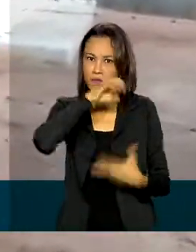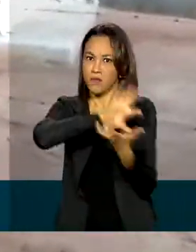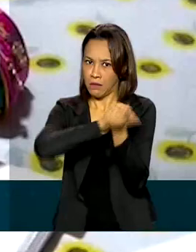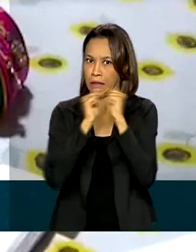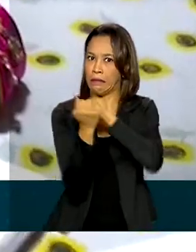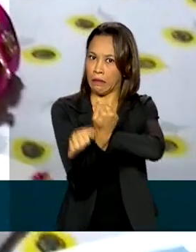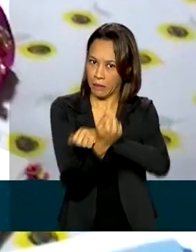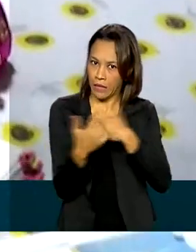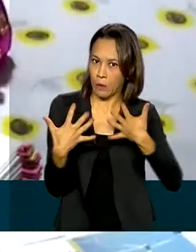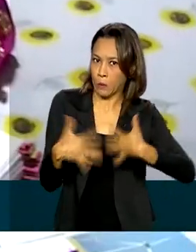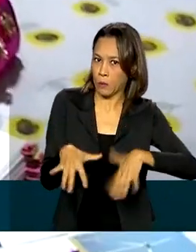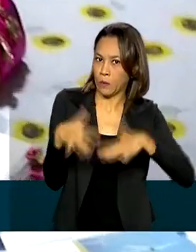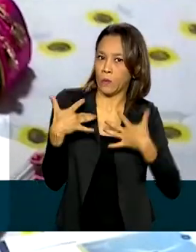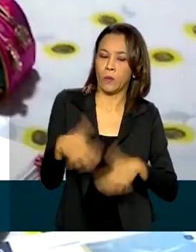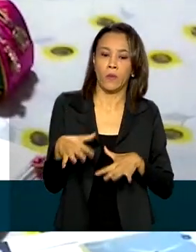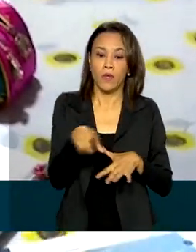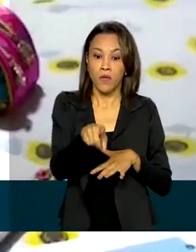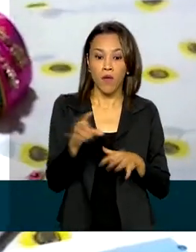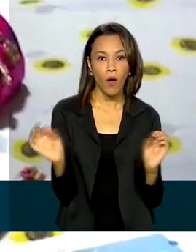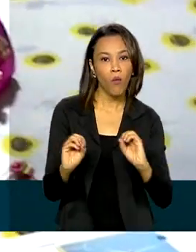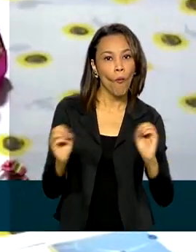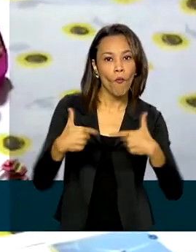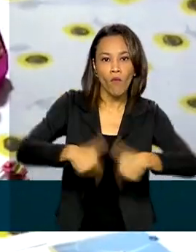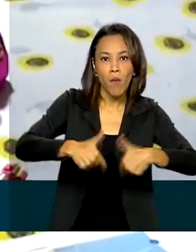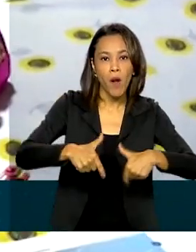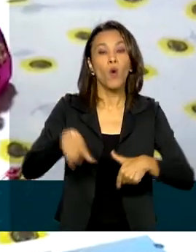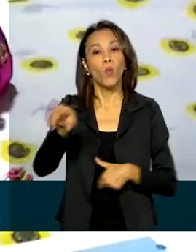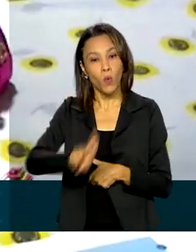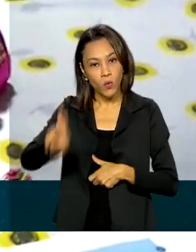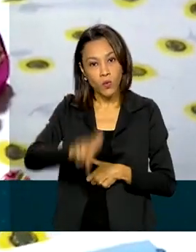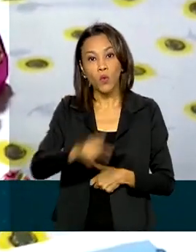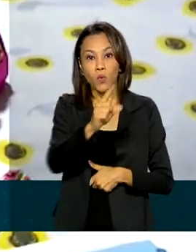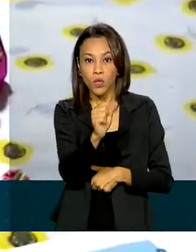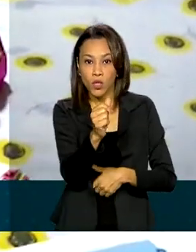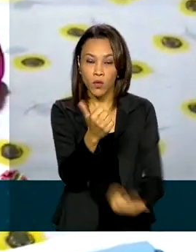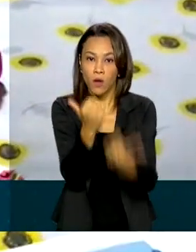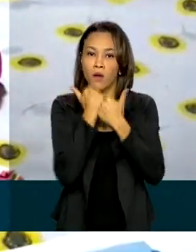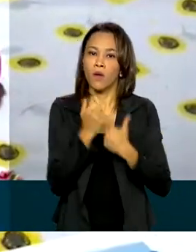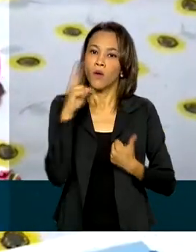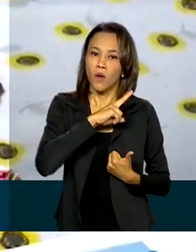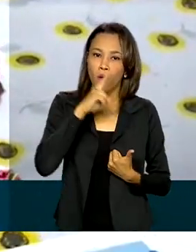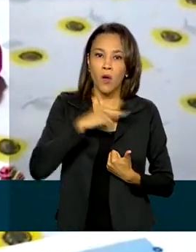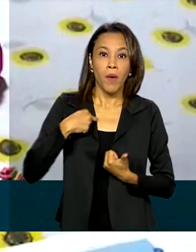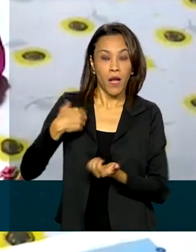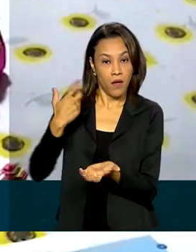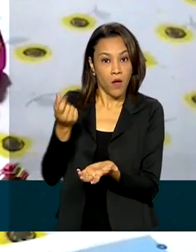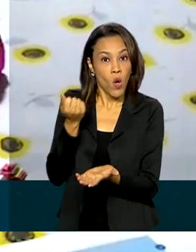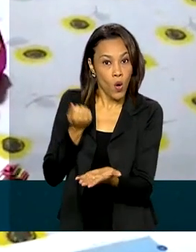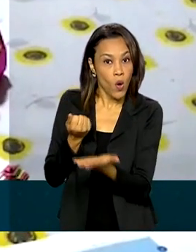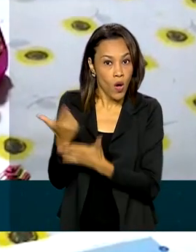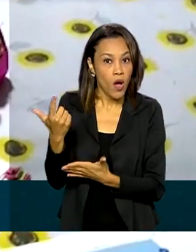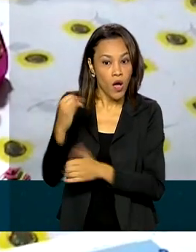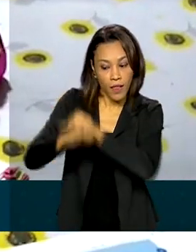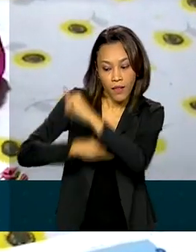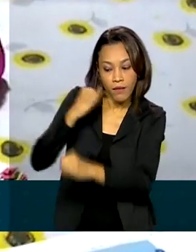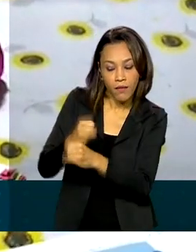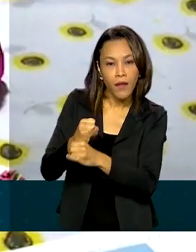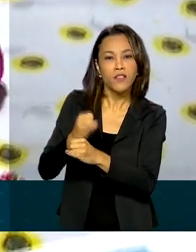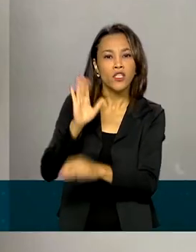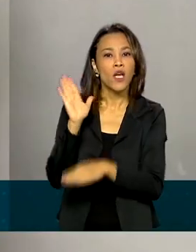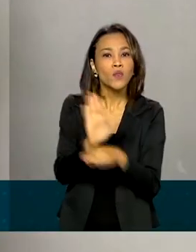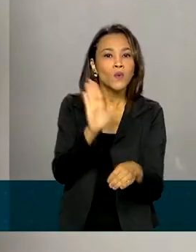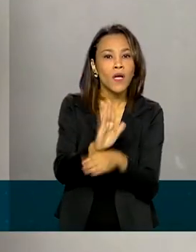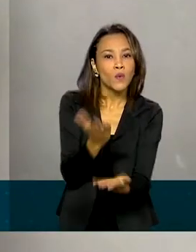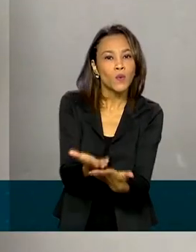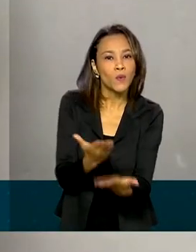realidade. Sem trabalhar, Maria usou o auxílio emergencial para contratar internet e ajudar no estudo das crianças.